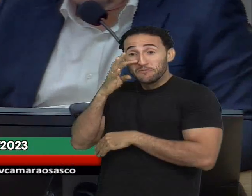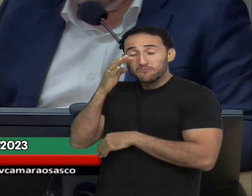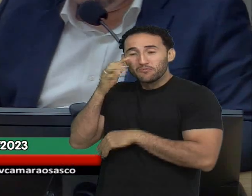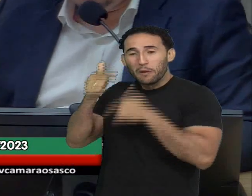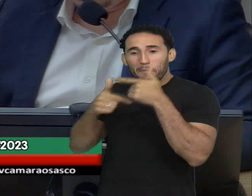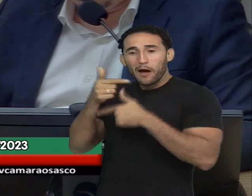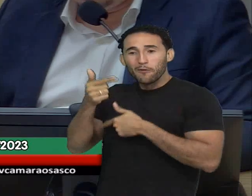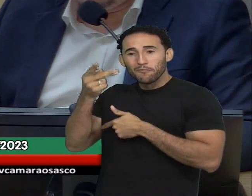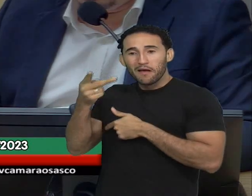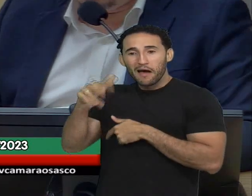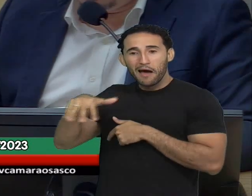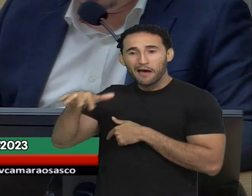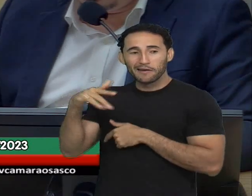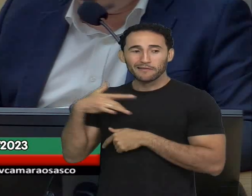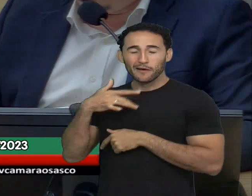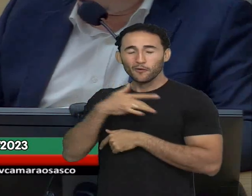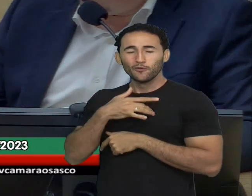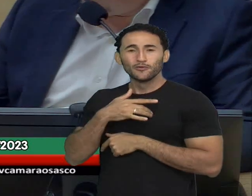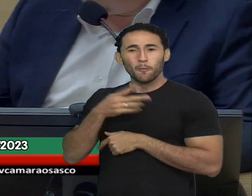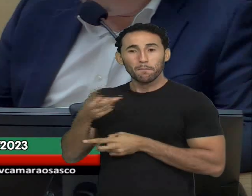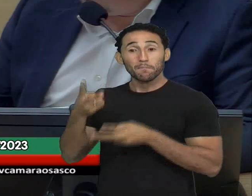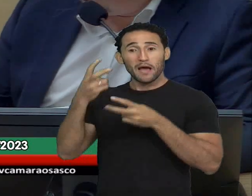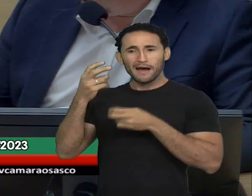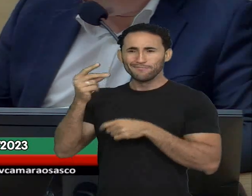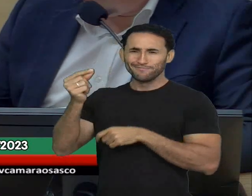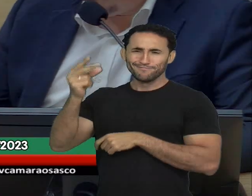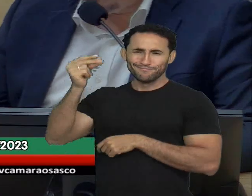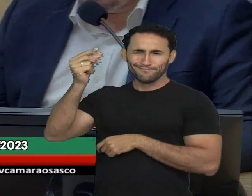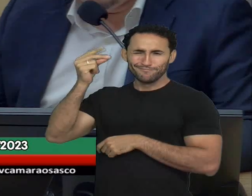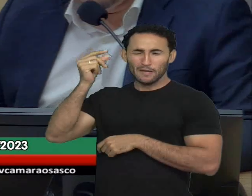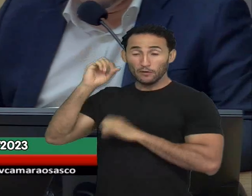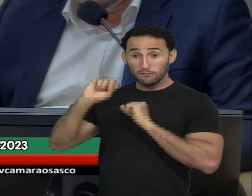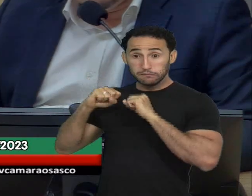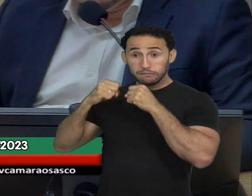já quanto tempo se dedica a esse pessoal.